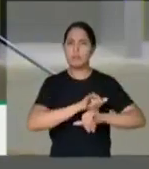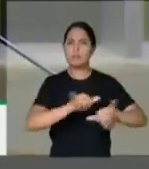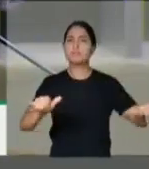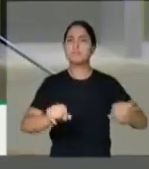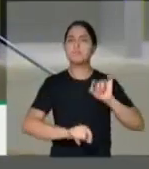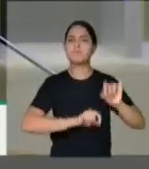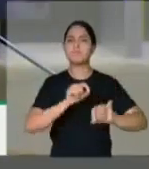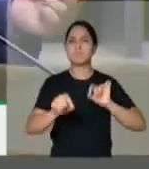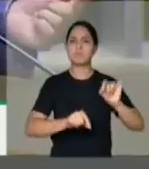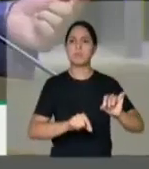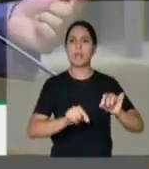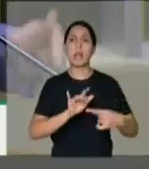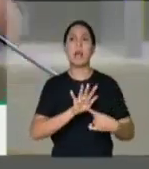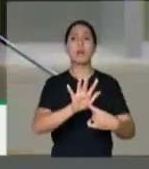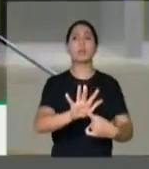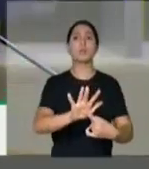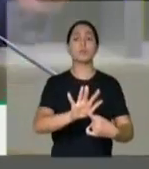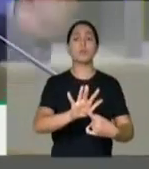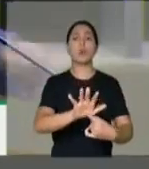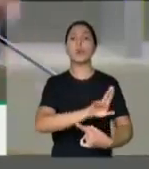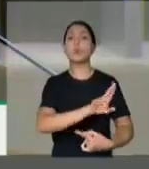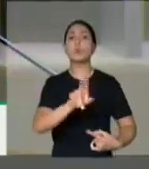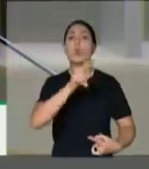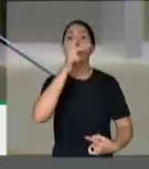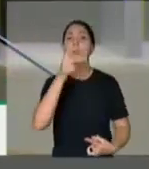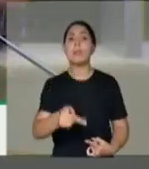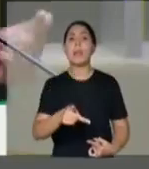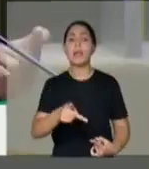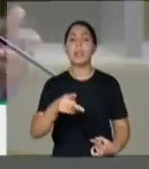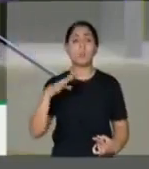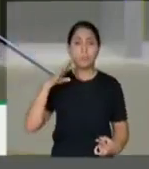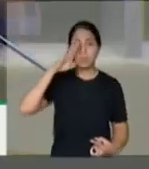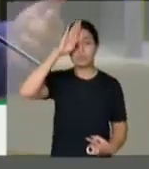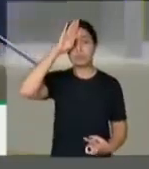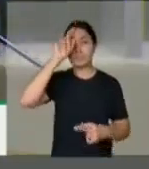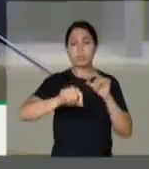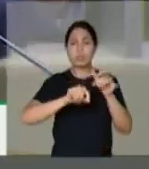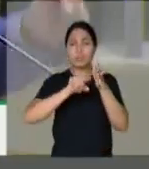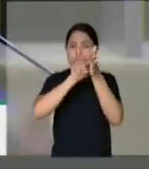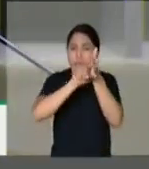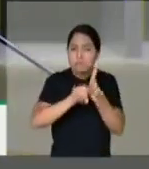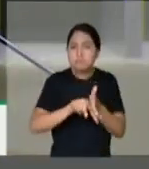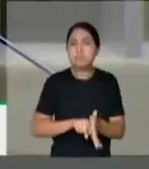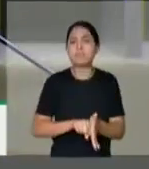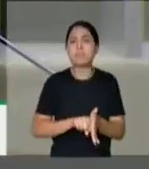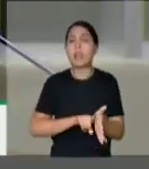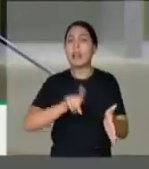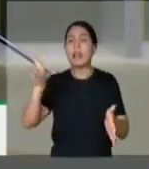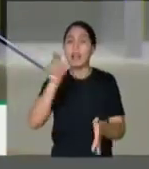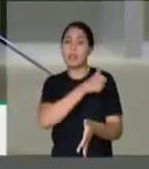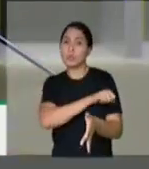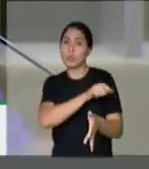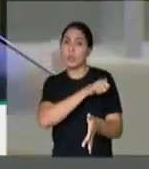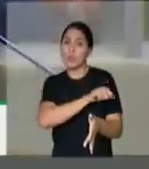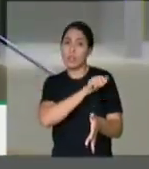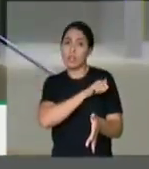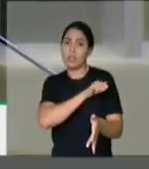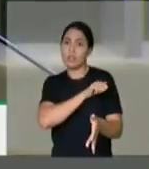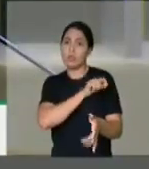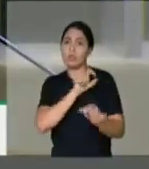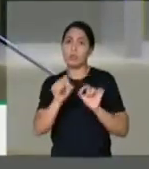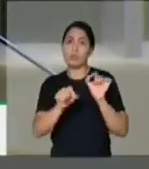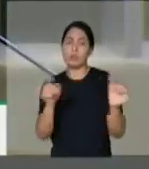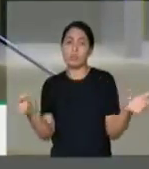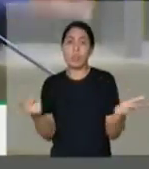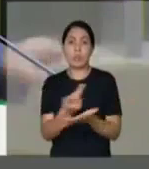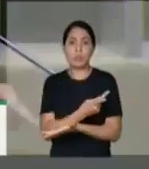da citação do seu nome e investigação feita pelas instituições do Rio de Janeiro,